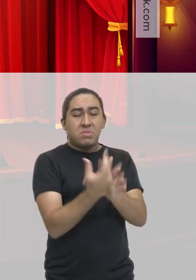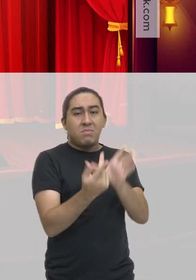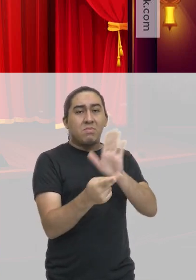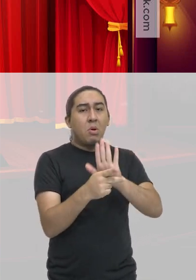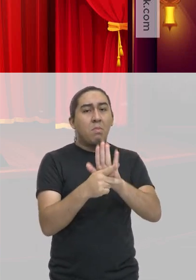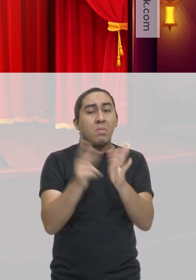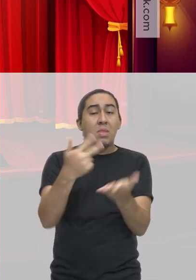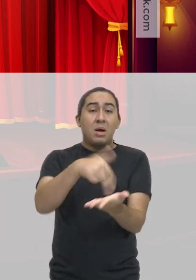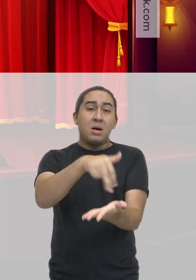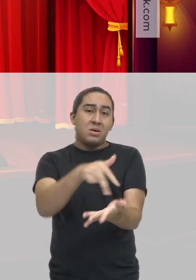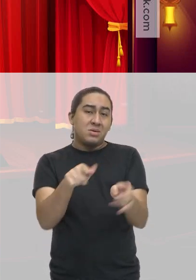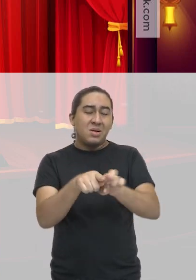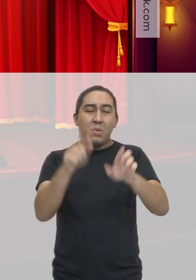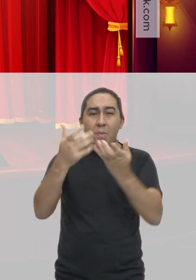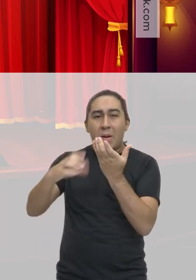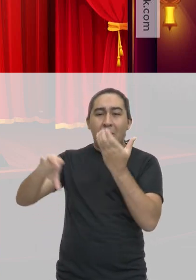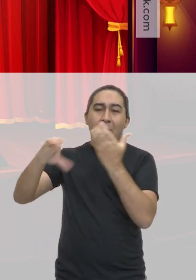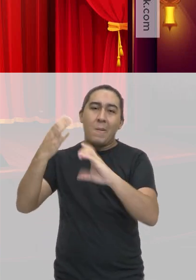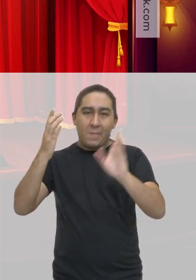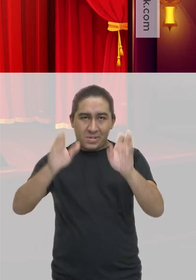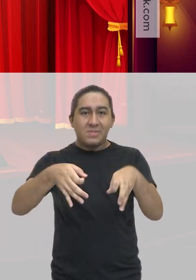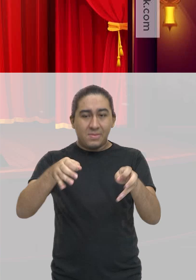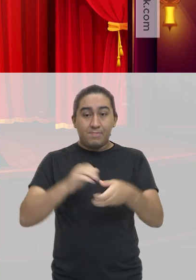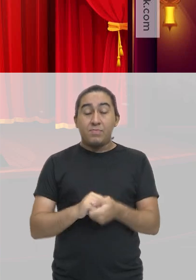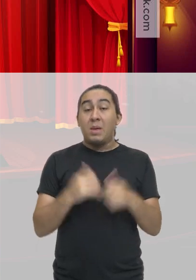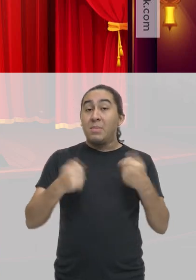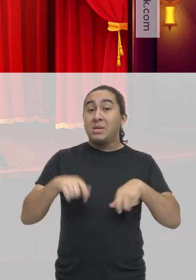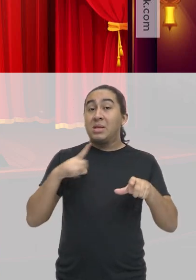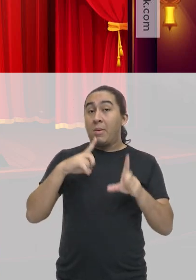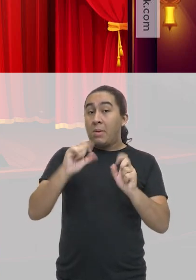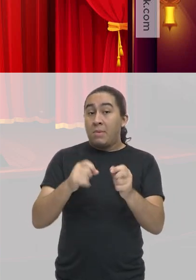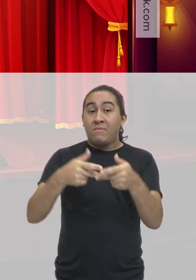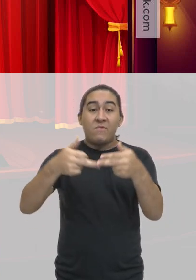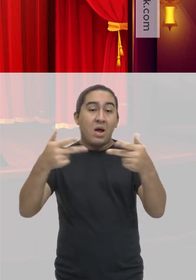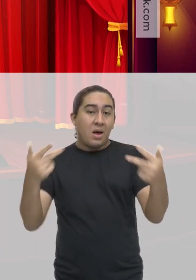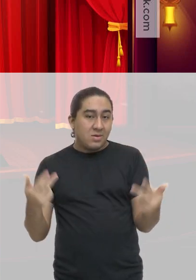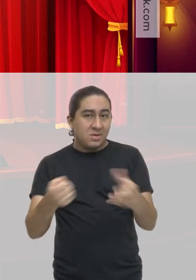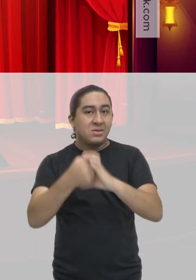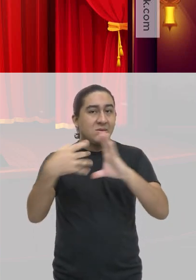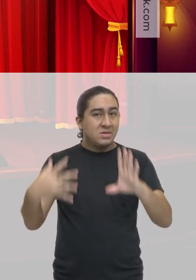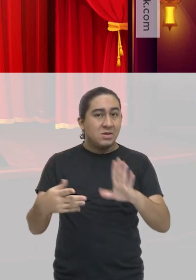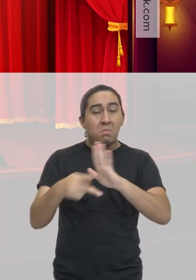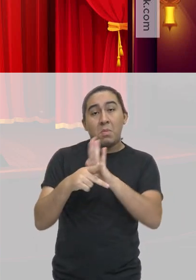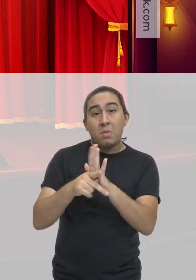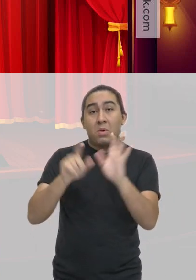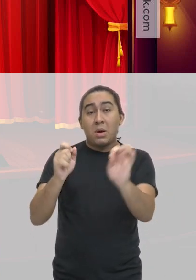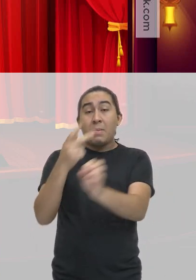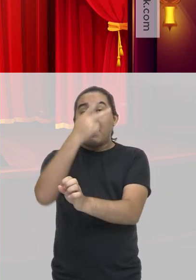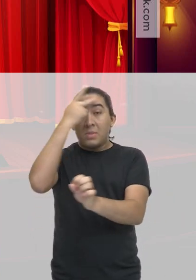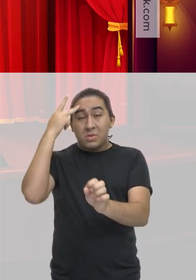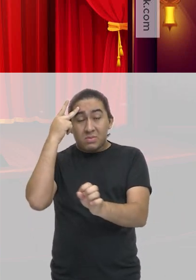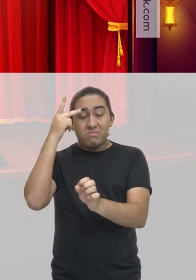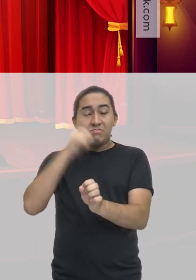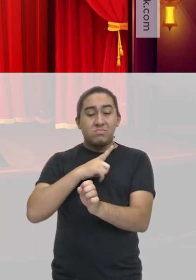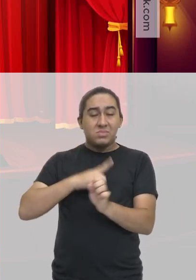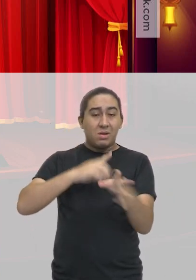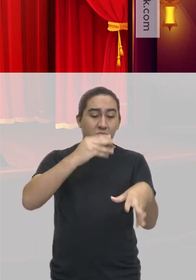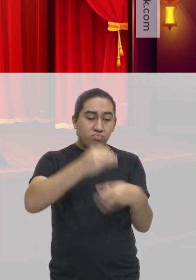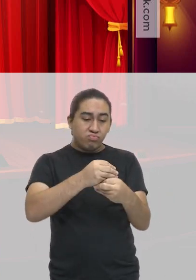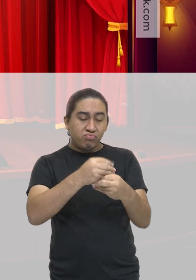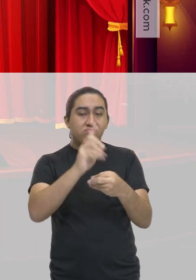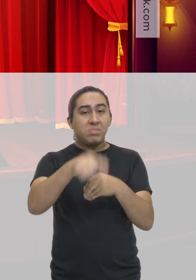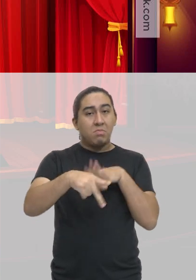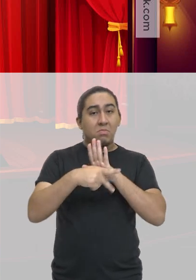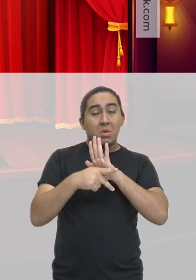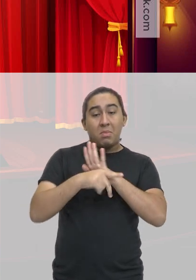dança, uma ópera, certo? Precisa ter vários elementos que vão compor esse